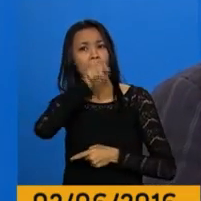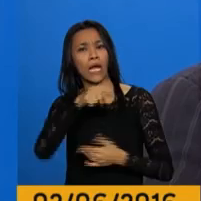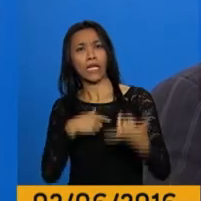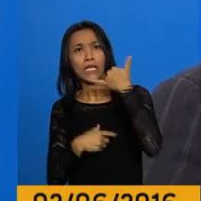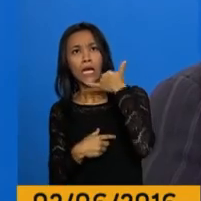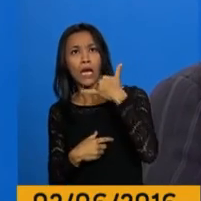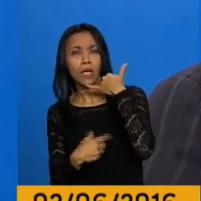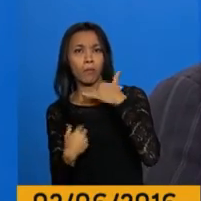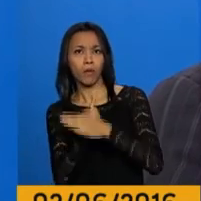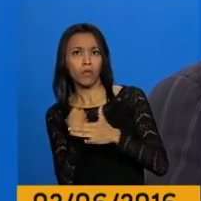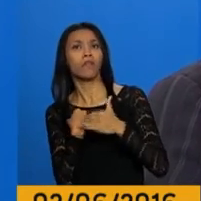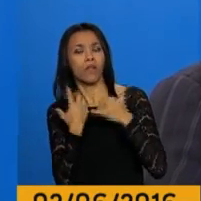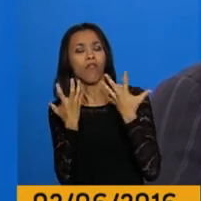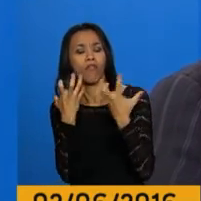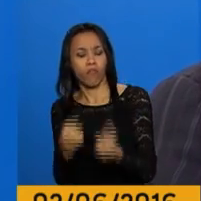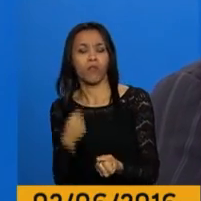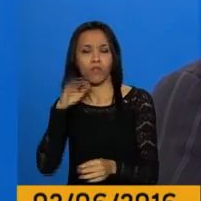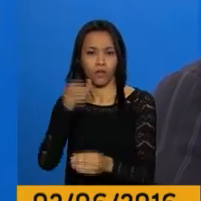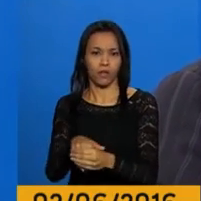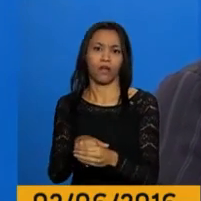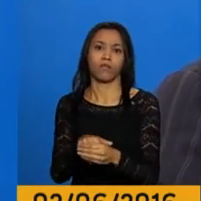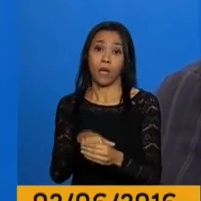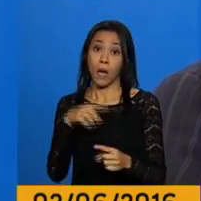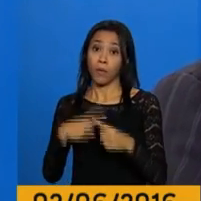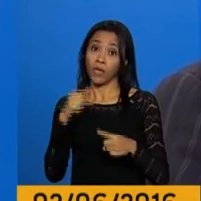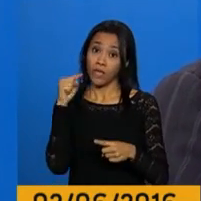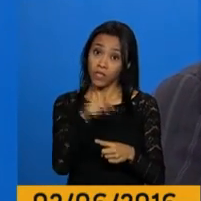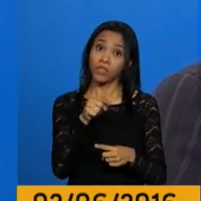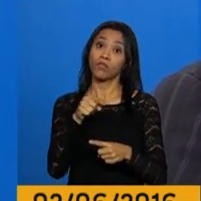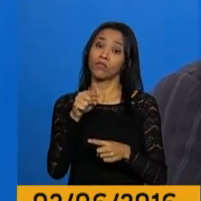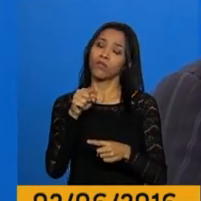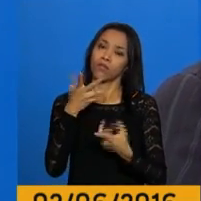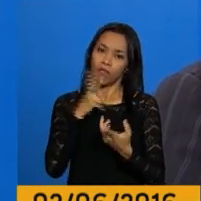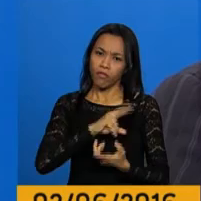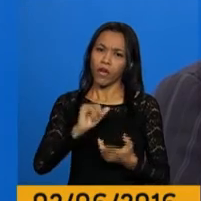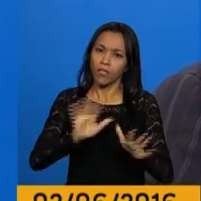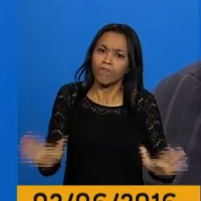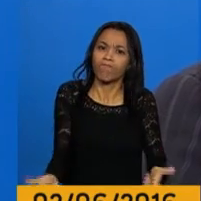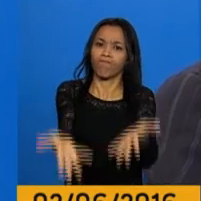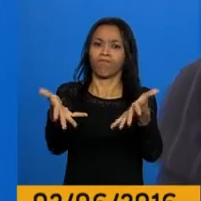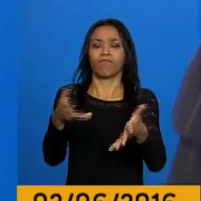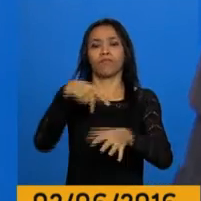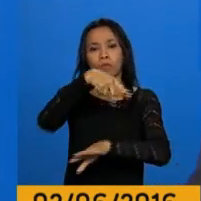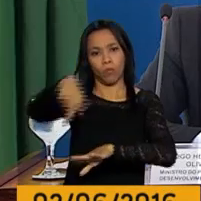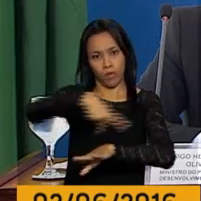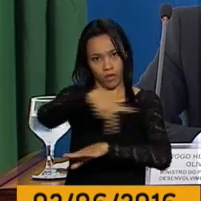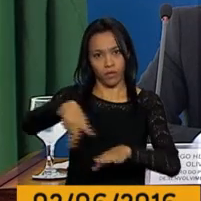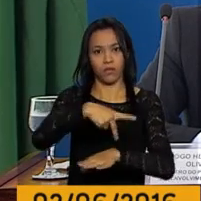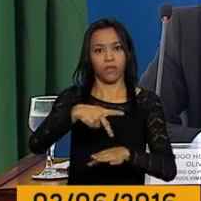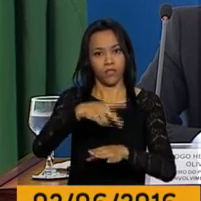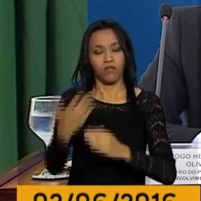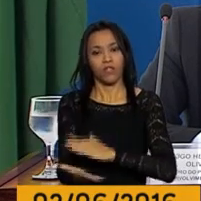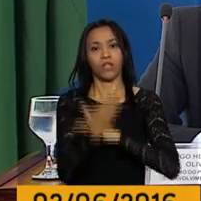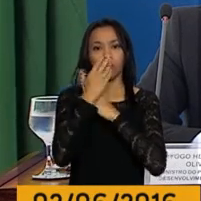não, vamos sim votar porque isto atende aos interesses da nação, nos ajuda no ajuste fiscal.